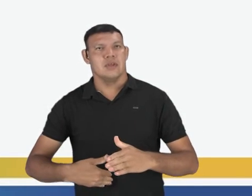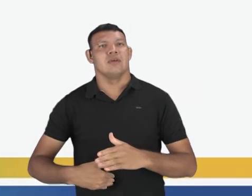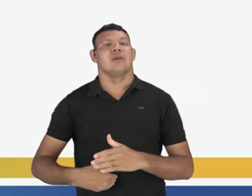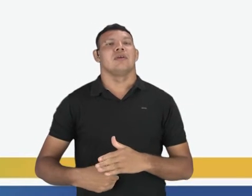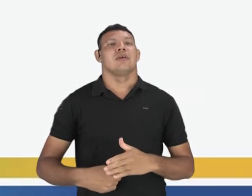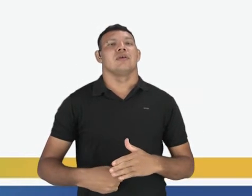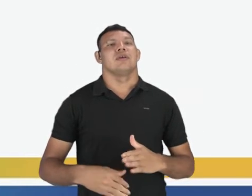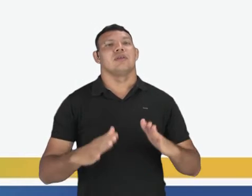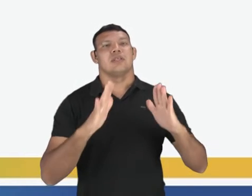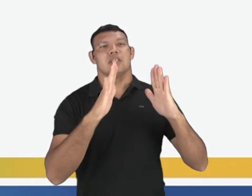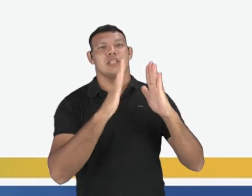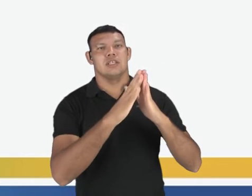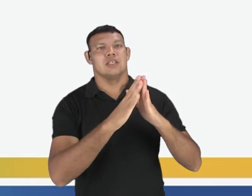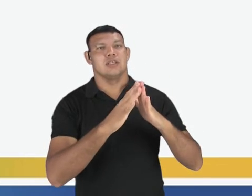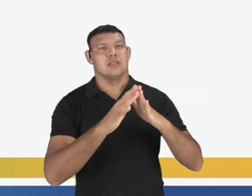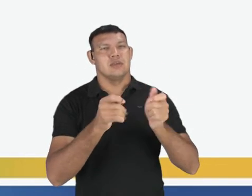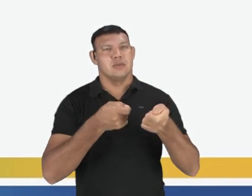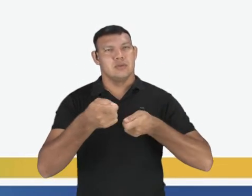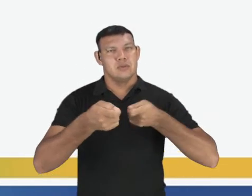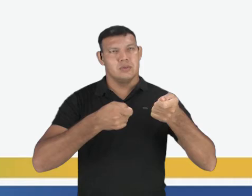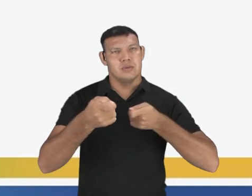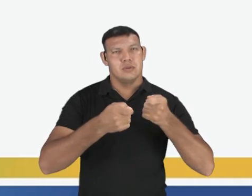como a Anatel, os tribunais